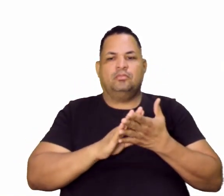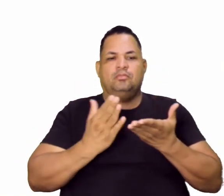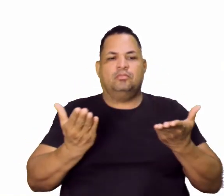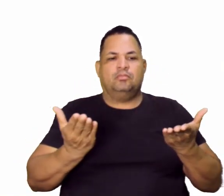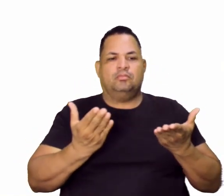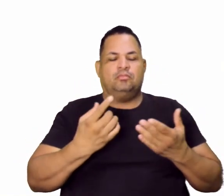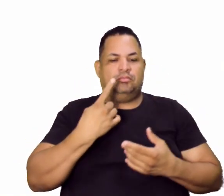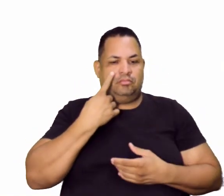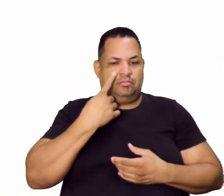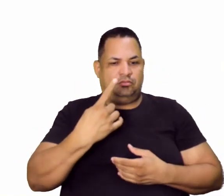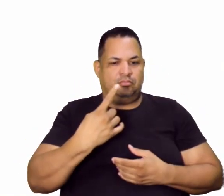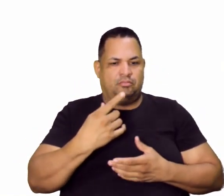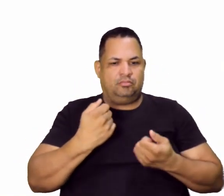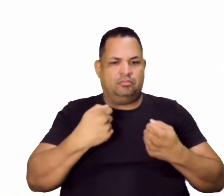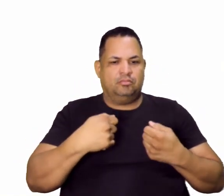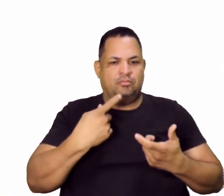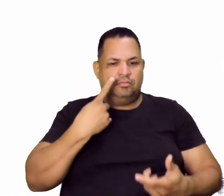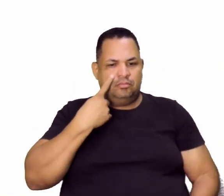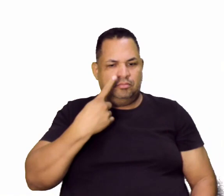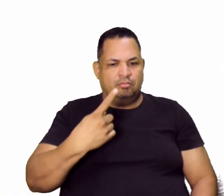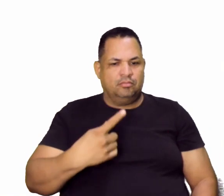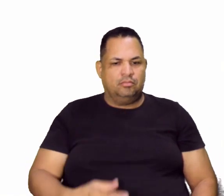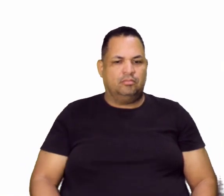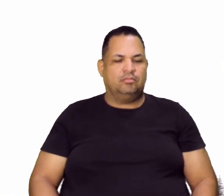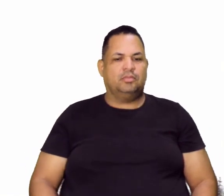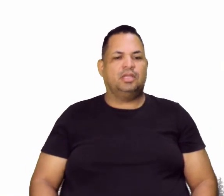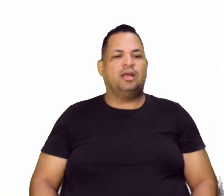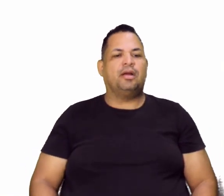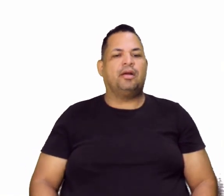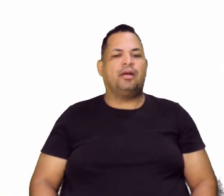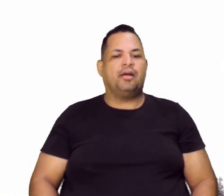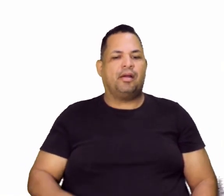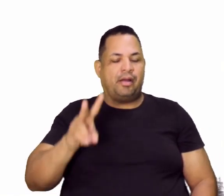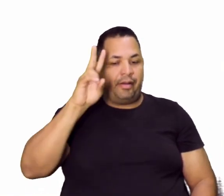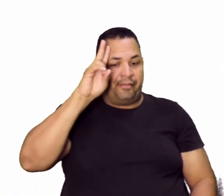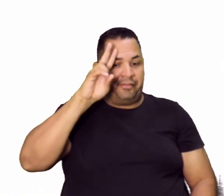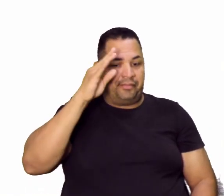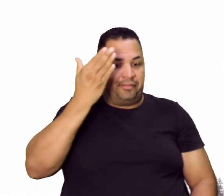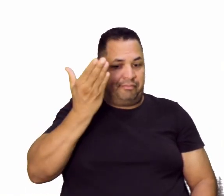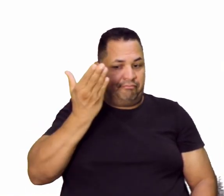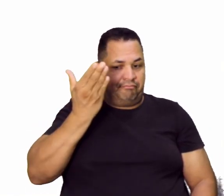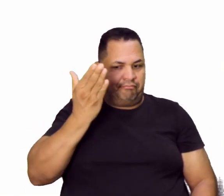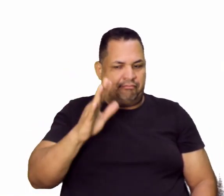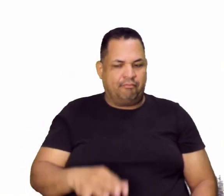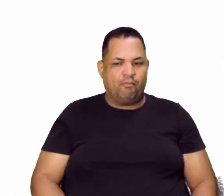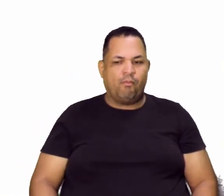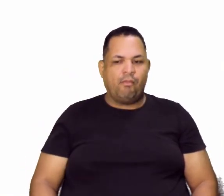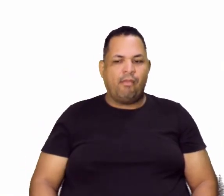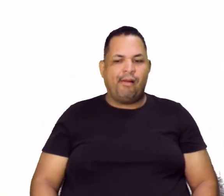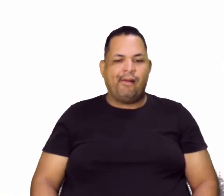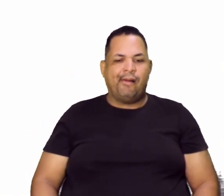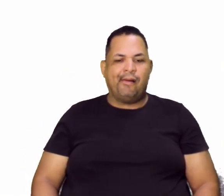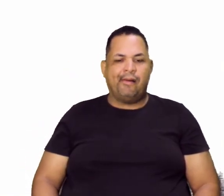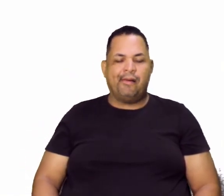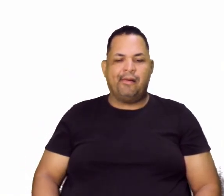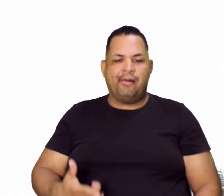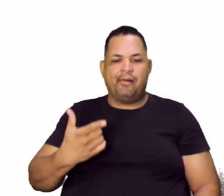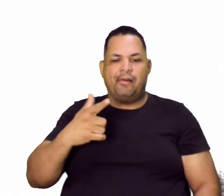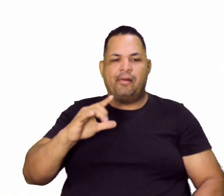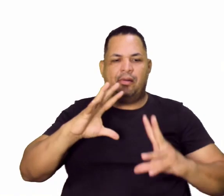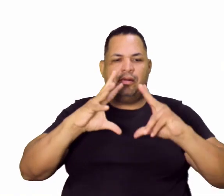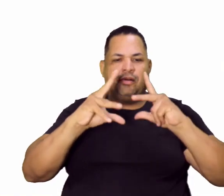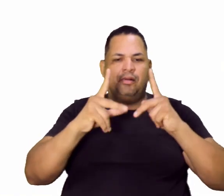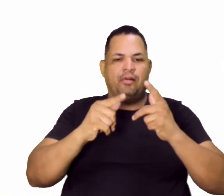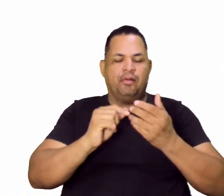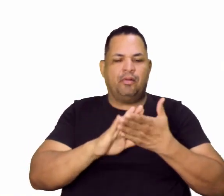Só olhando aqui, é possível vocês lembrarem? Eu lembro, mas vou ser bem sincera com vocês. Eu não consigo falar tudo